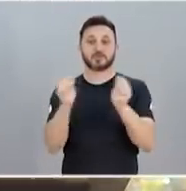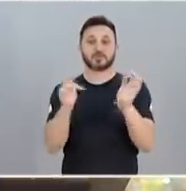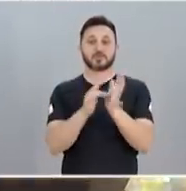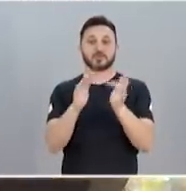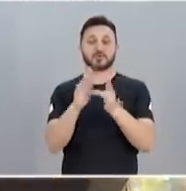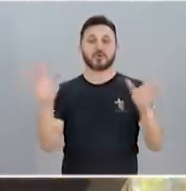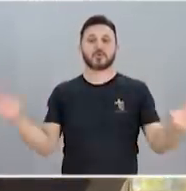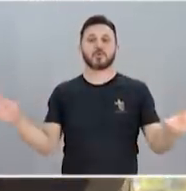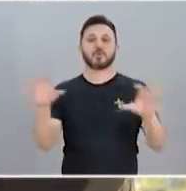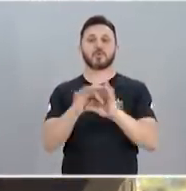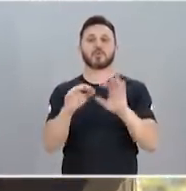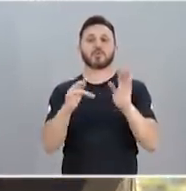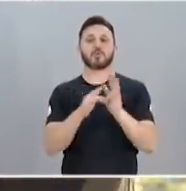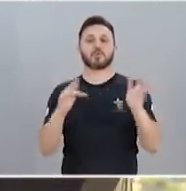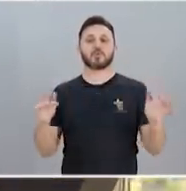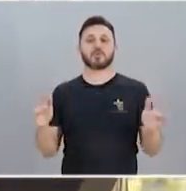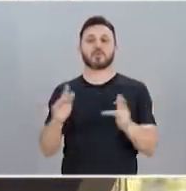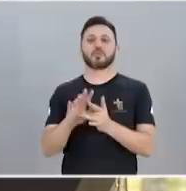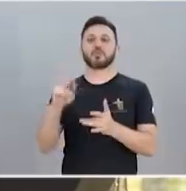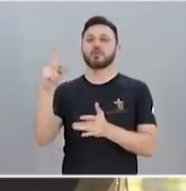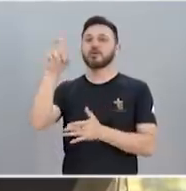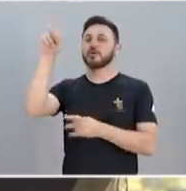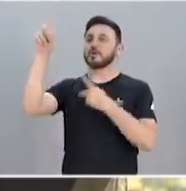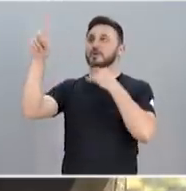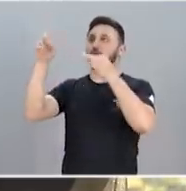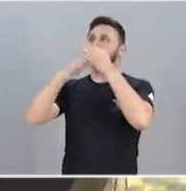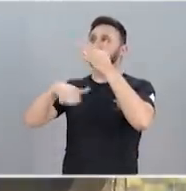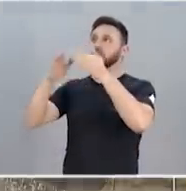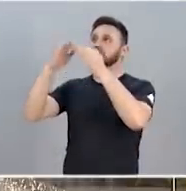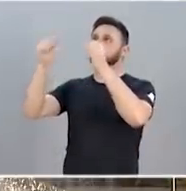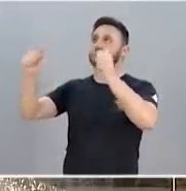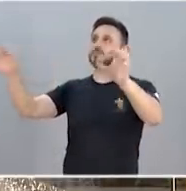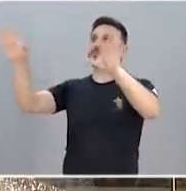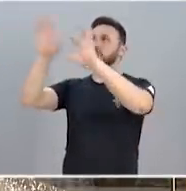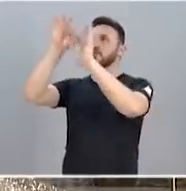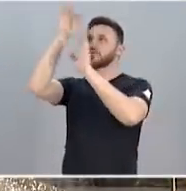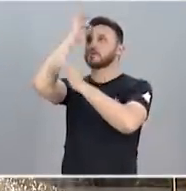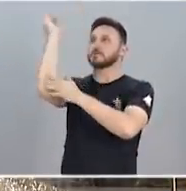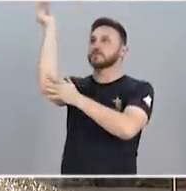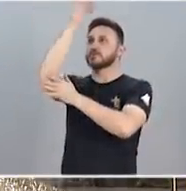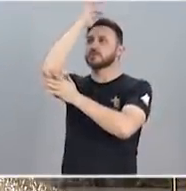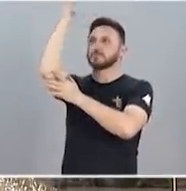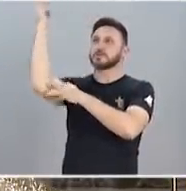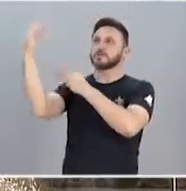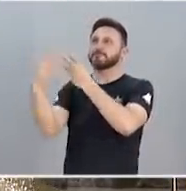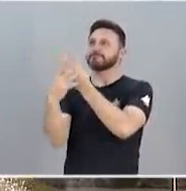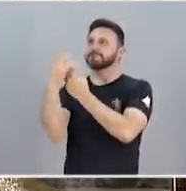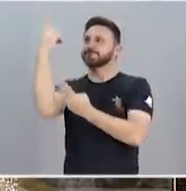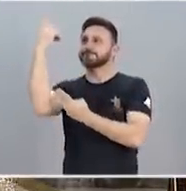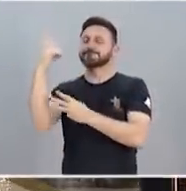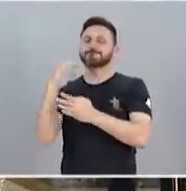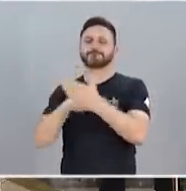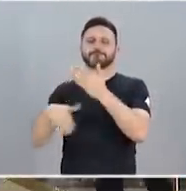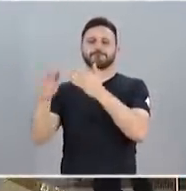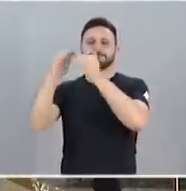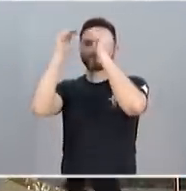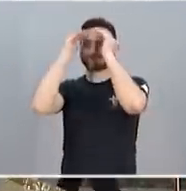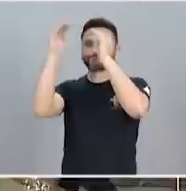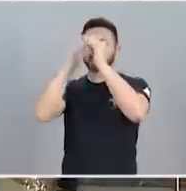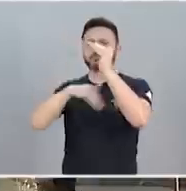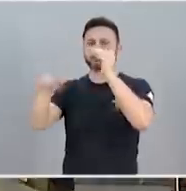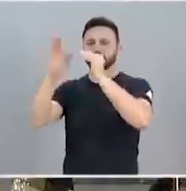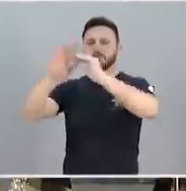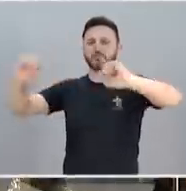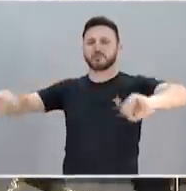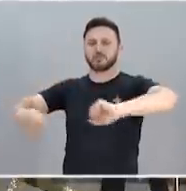em Cristo. A vós, Deus Pai Todo-Poderoso, na unidade do Espírito Santo, toda honra e toda